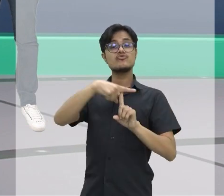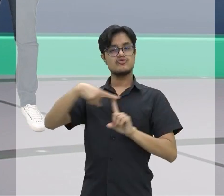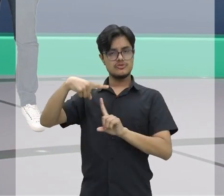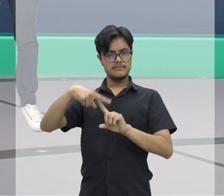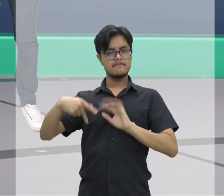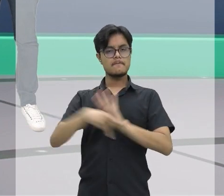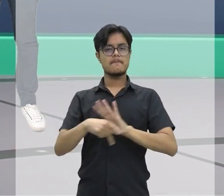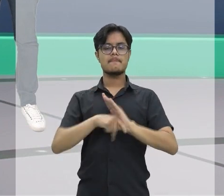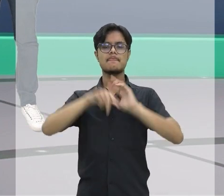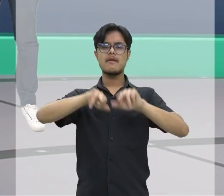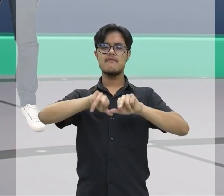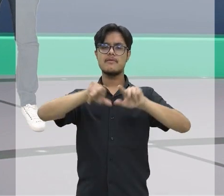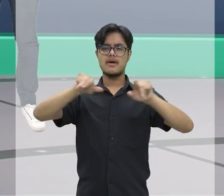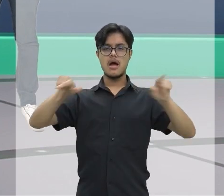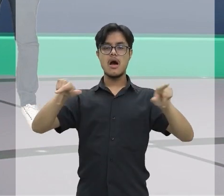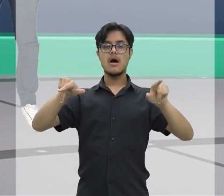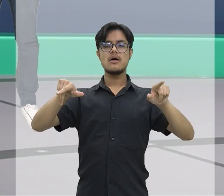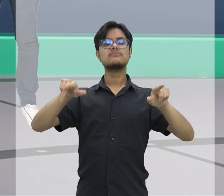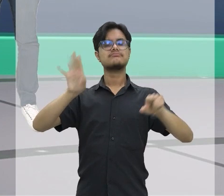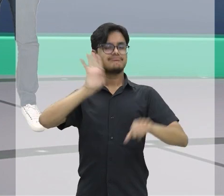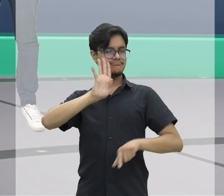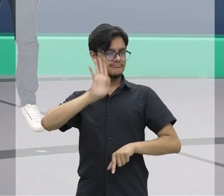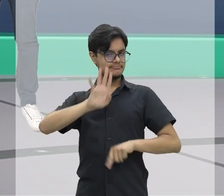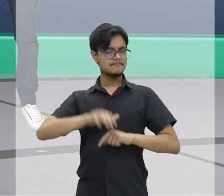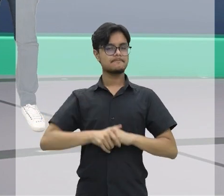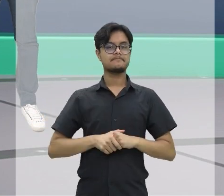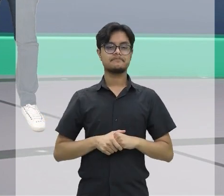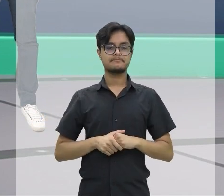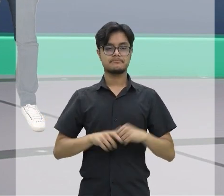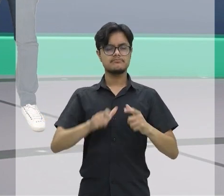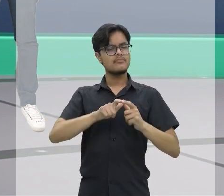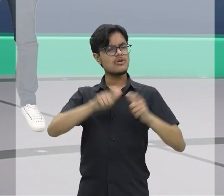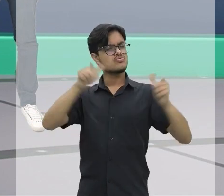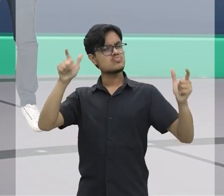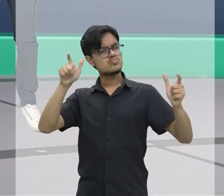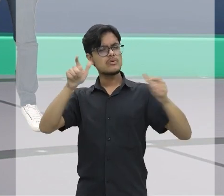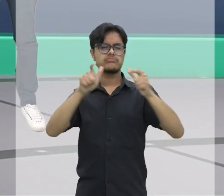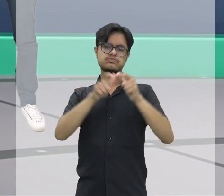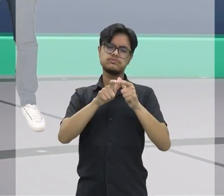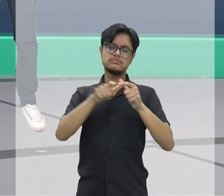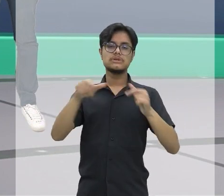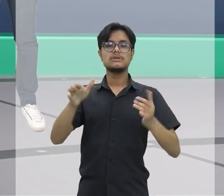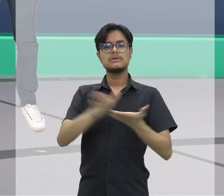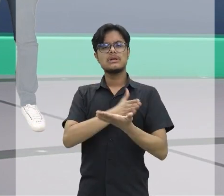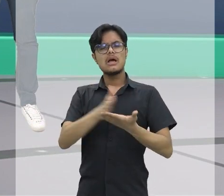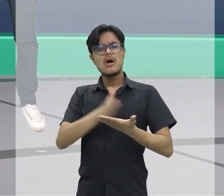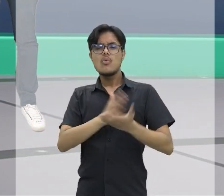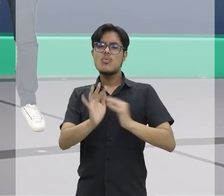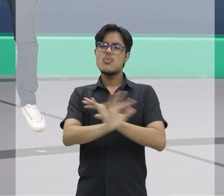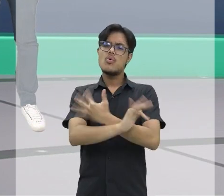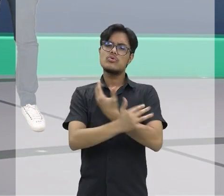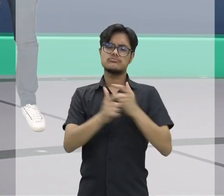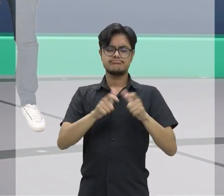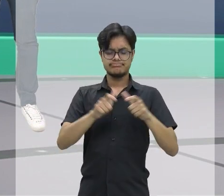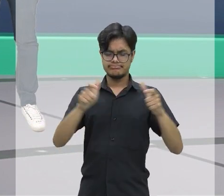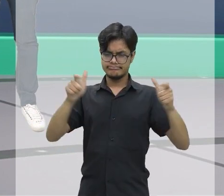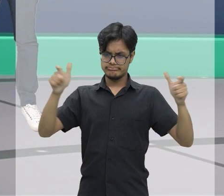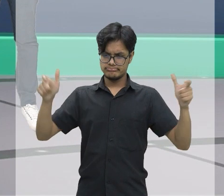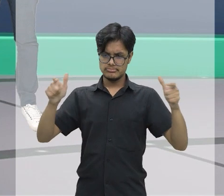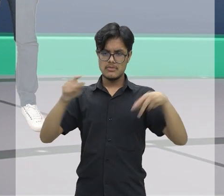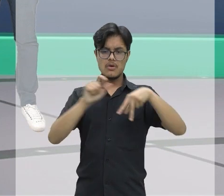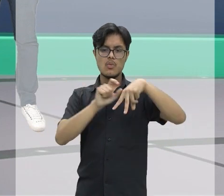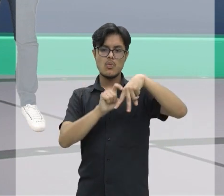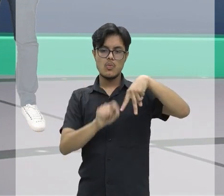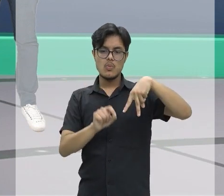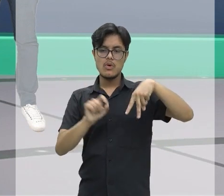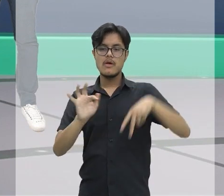ter ossos ali de formatos e tamanhos diferentes. Então eles vão estar classificados ali em ossos longos, como por exemplo o fêmur, né? Aqui na